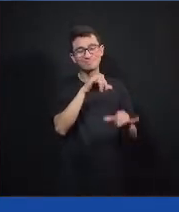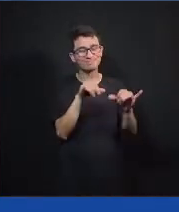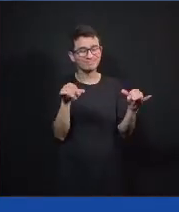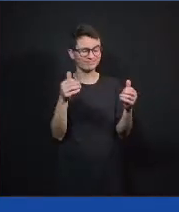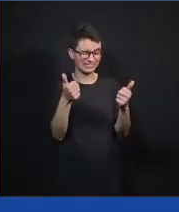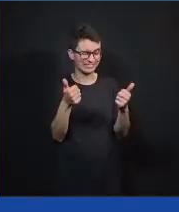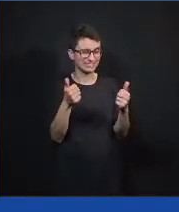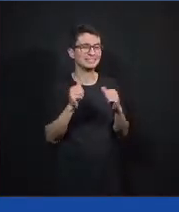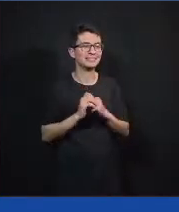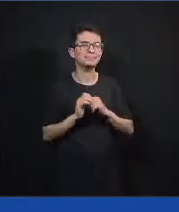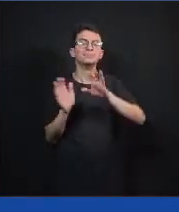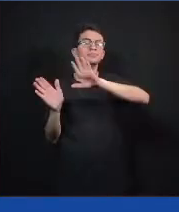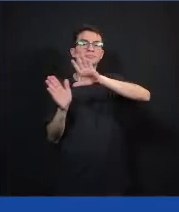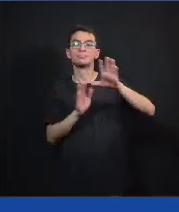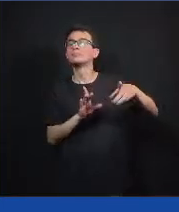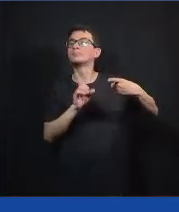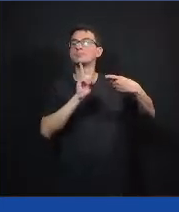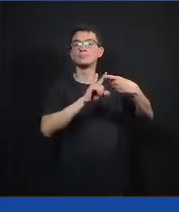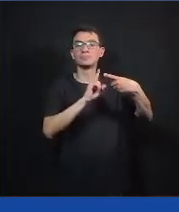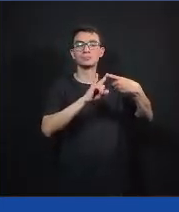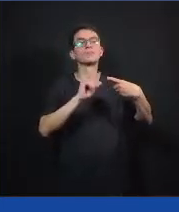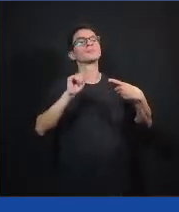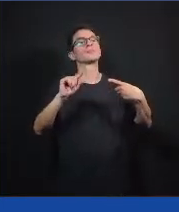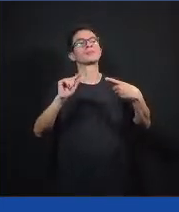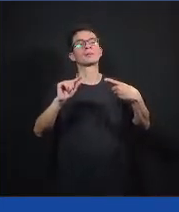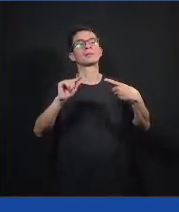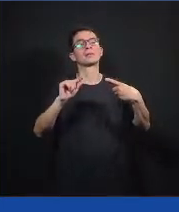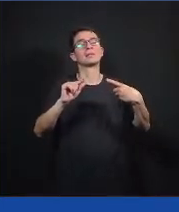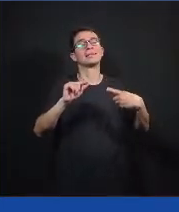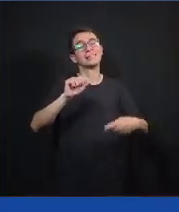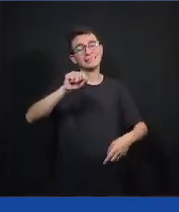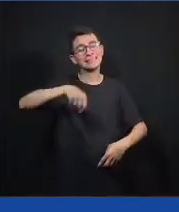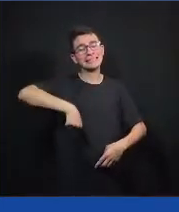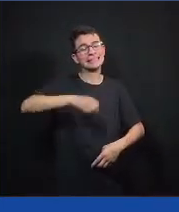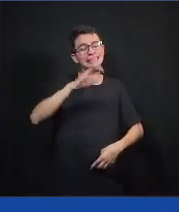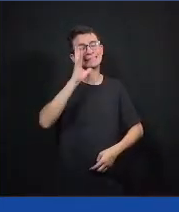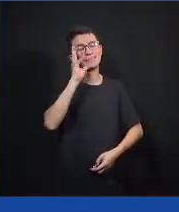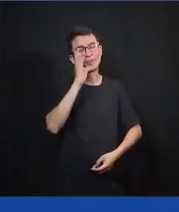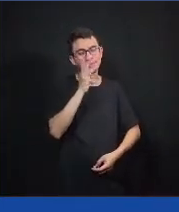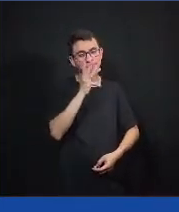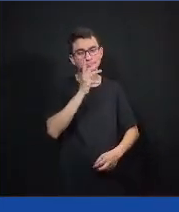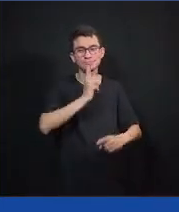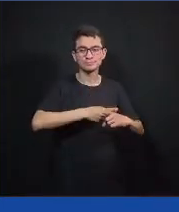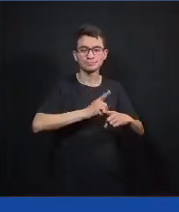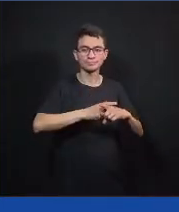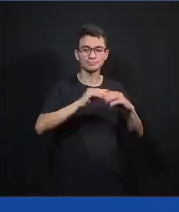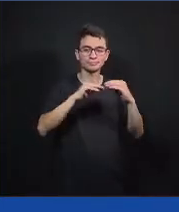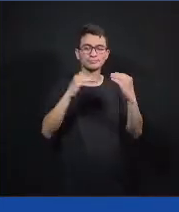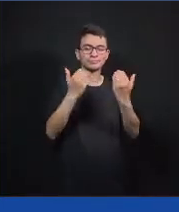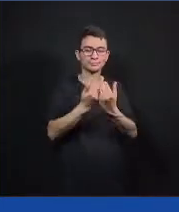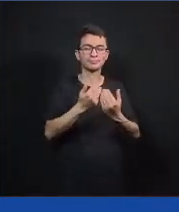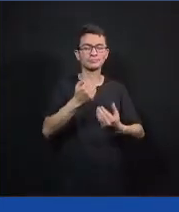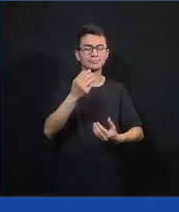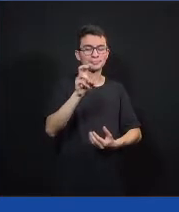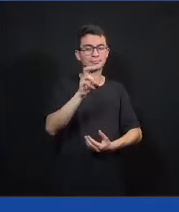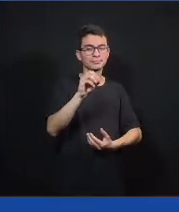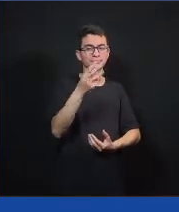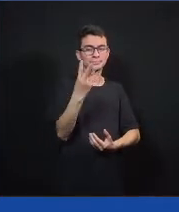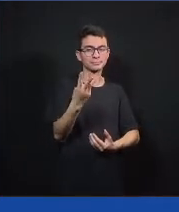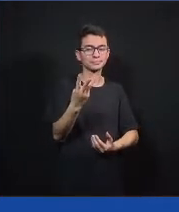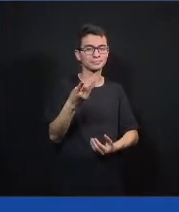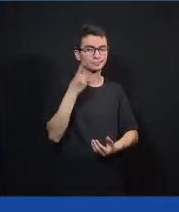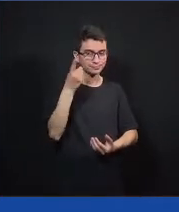Bom, primeiro, a questão é que demora mesmo. A Câmara tem 513 deputados, o Senado tem 81